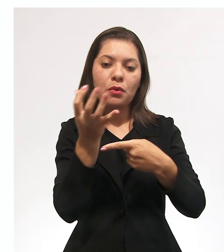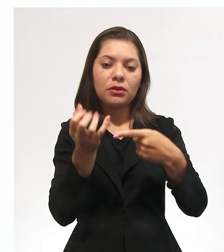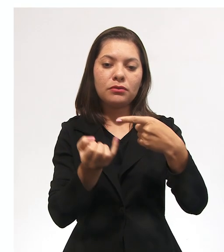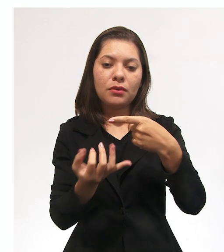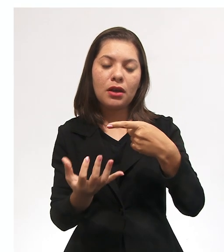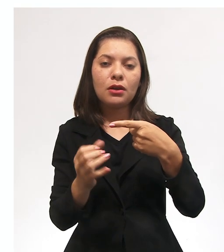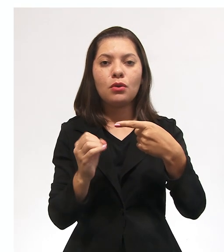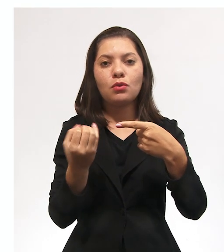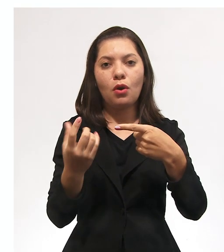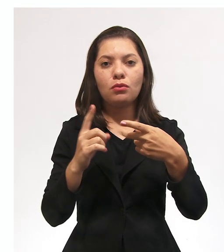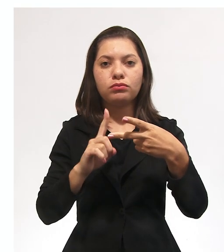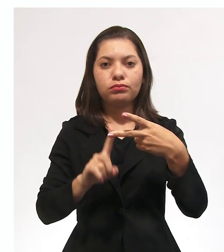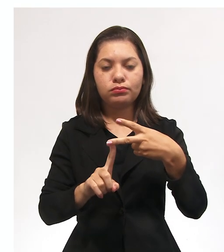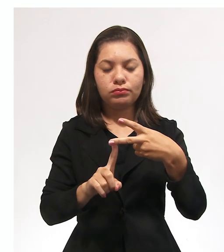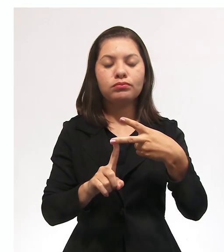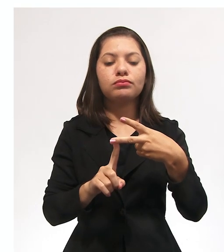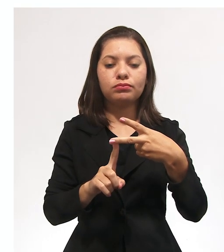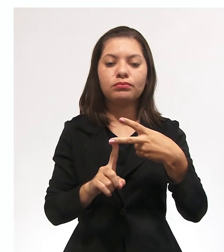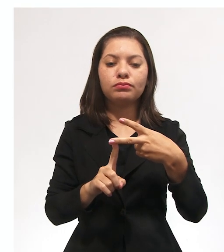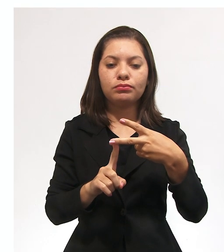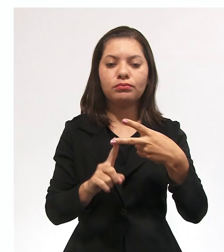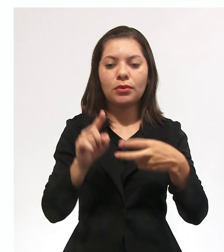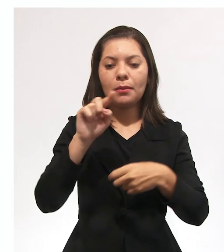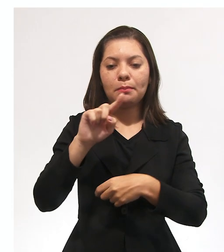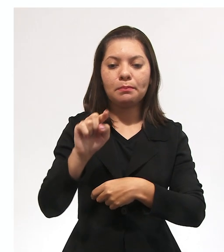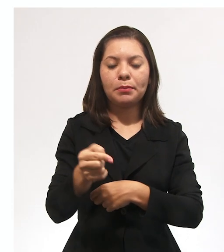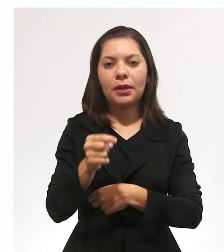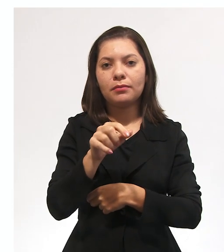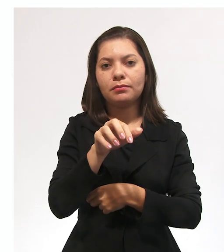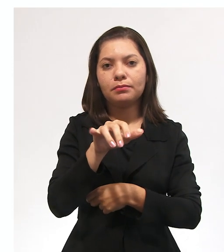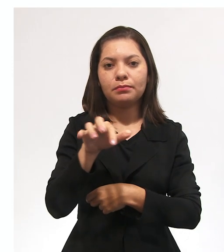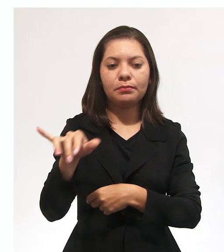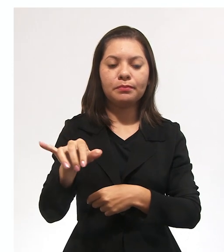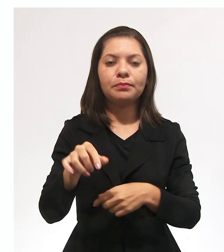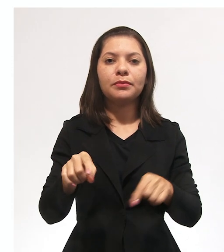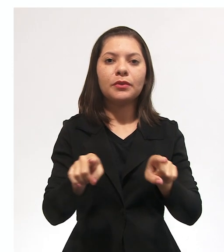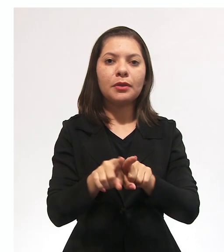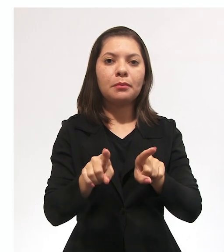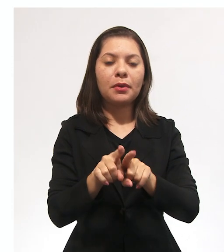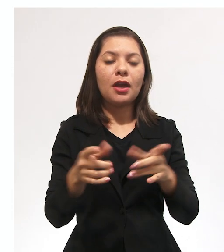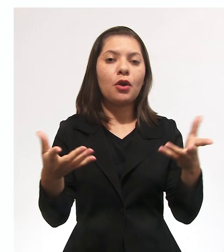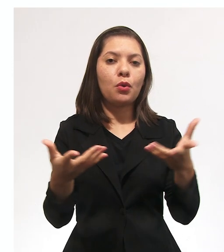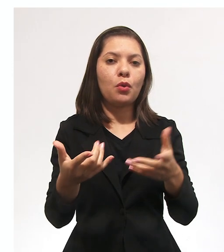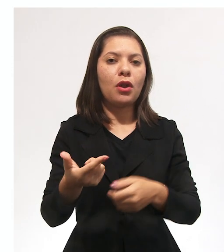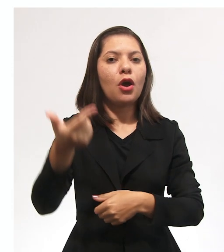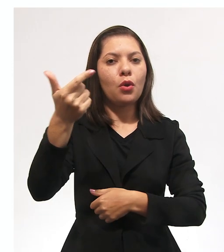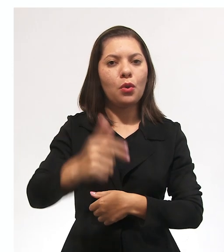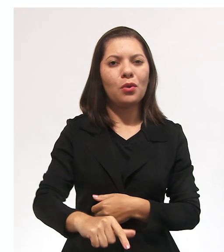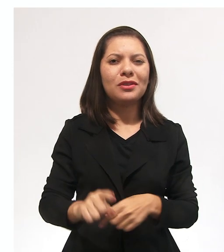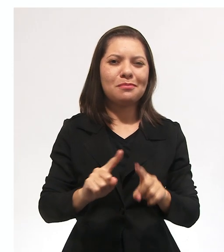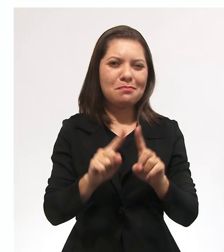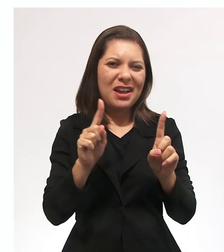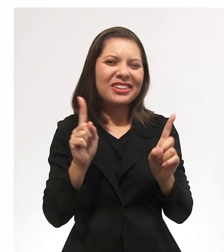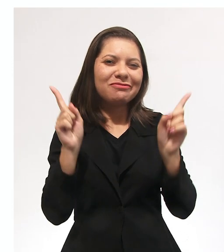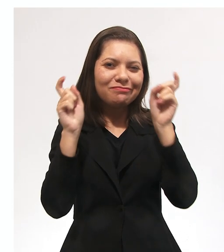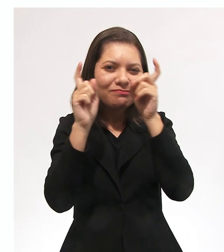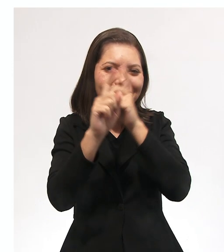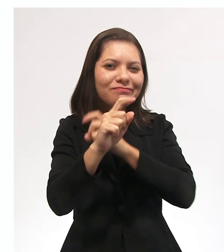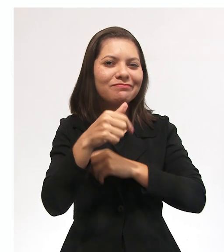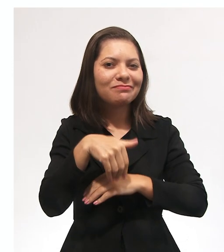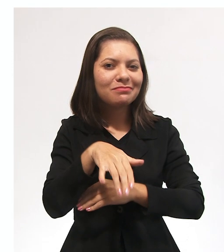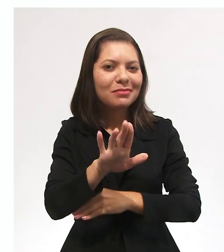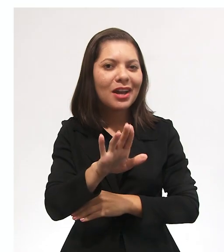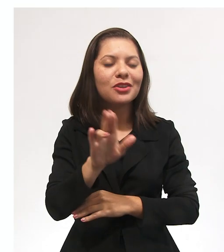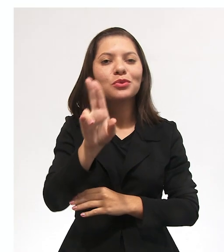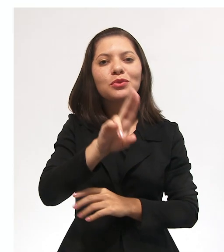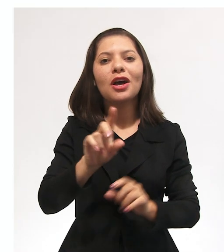decimal. Temos também uma última forma que não é tão usual, por ela levar um pouco mais de trabalho, que é